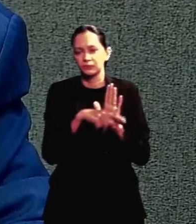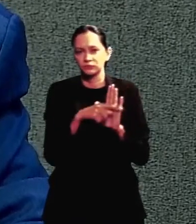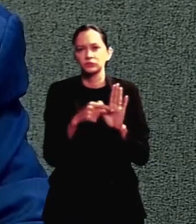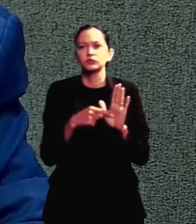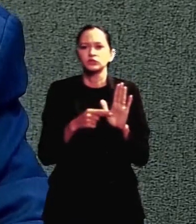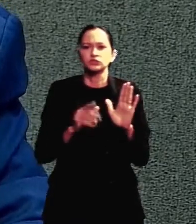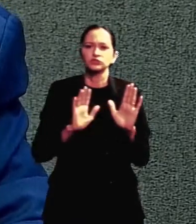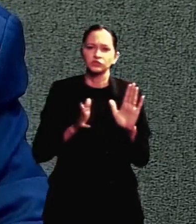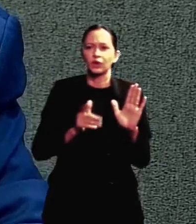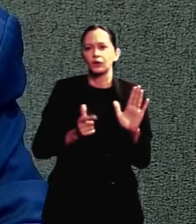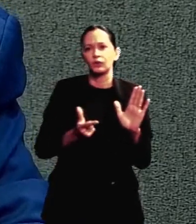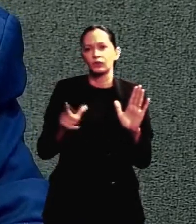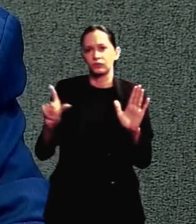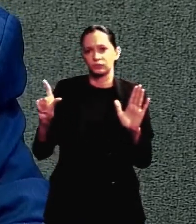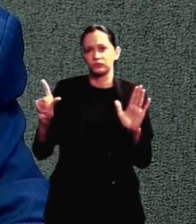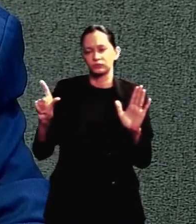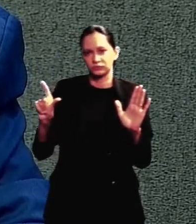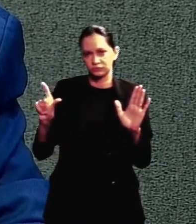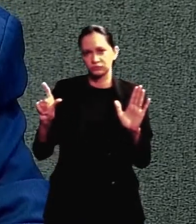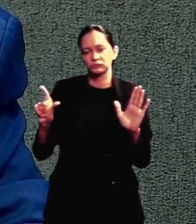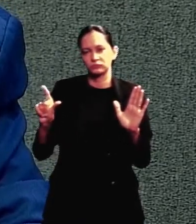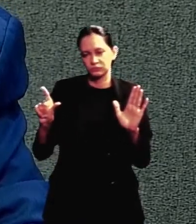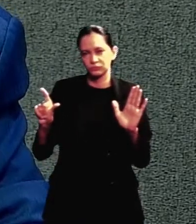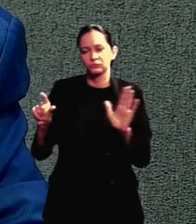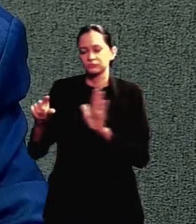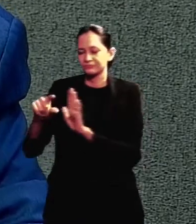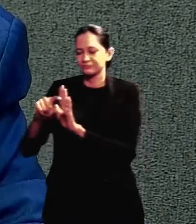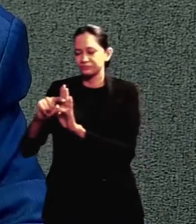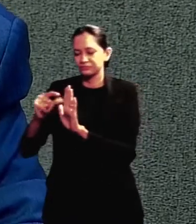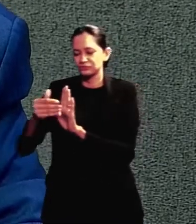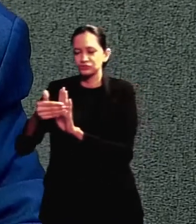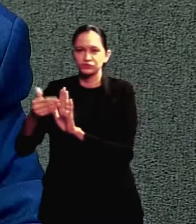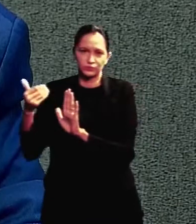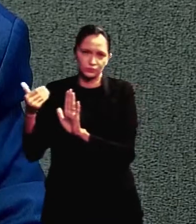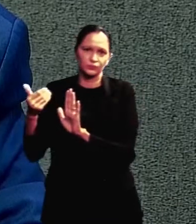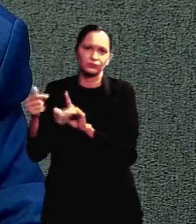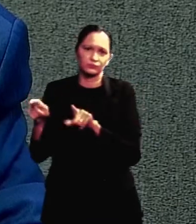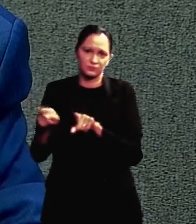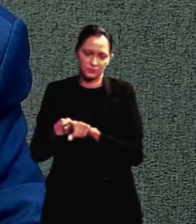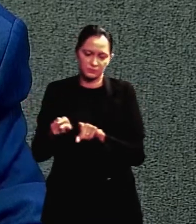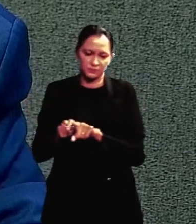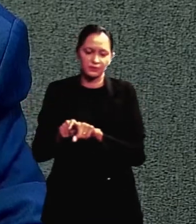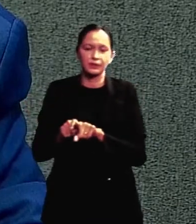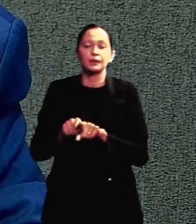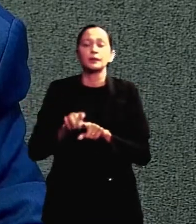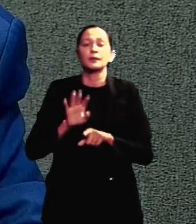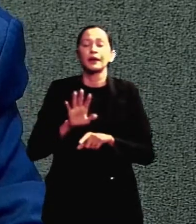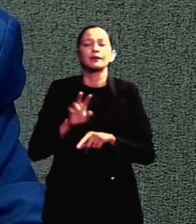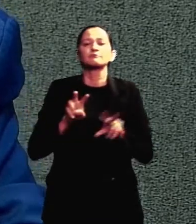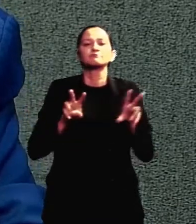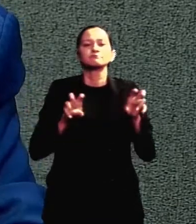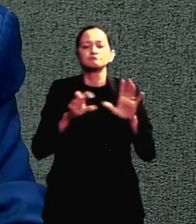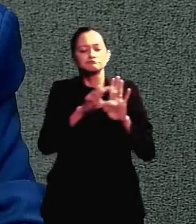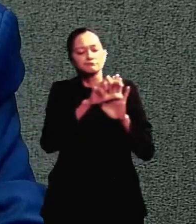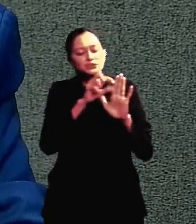tivemos um outro projeto de lei que o veto foi exatamente esse, então só diz respeito à